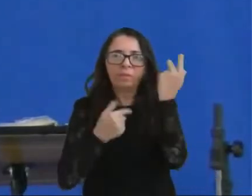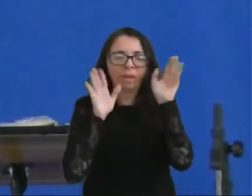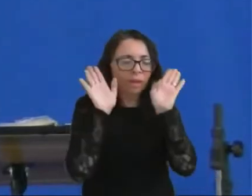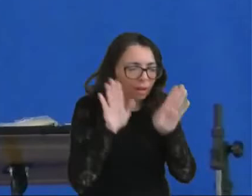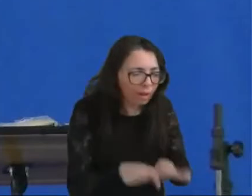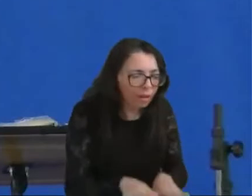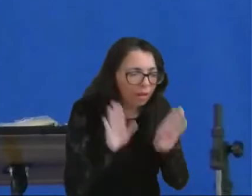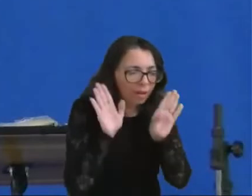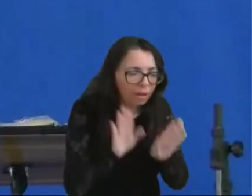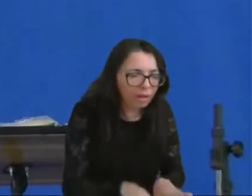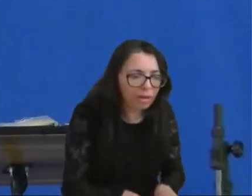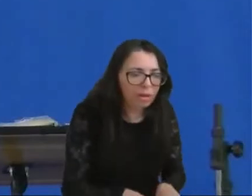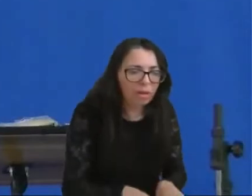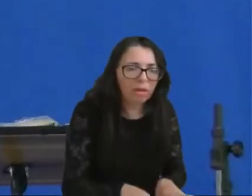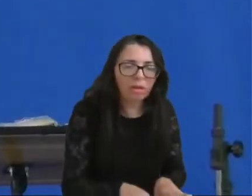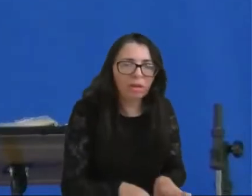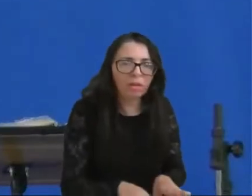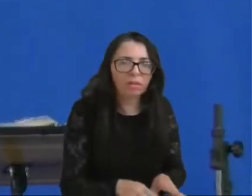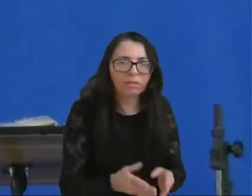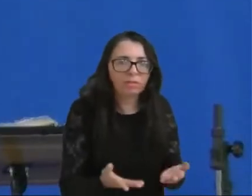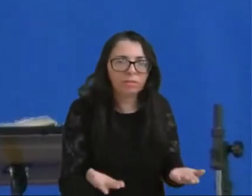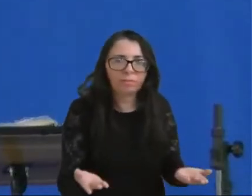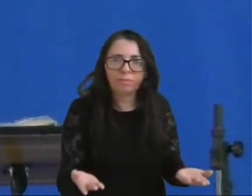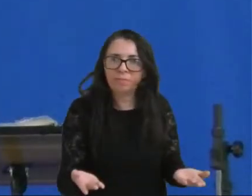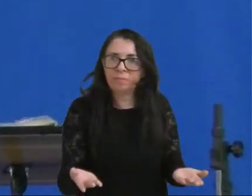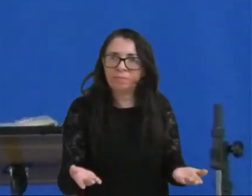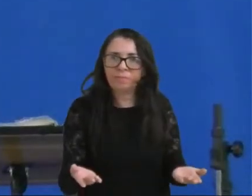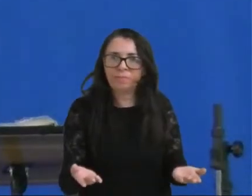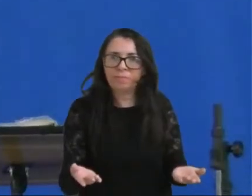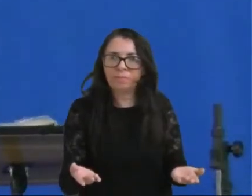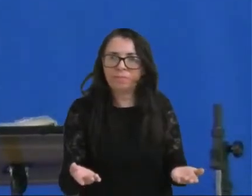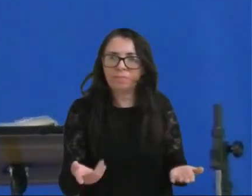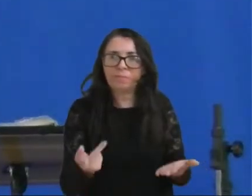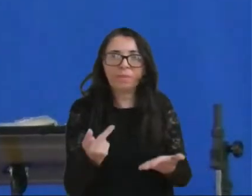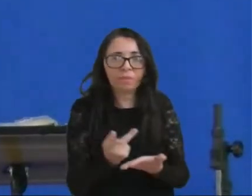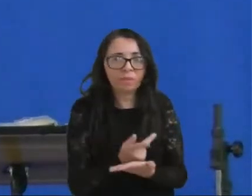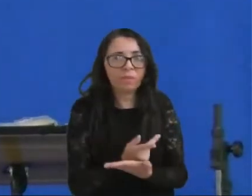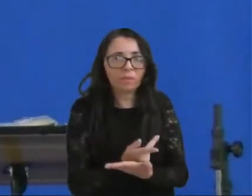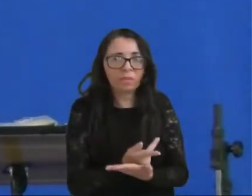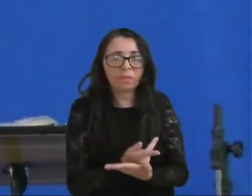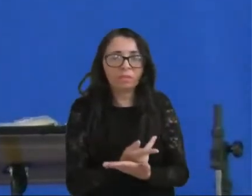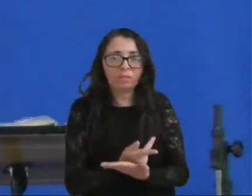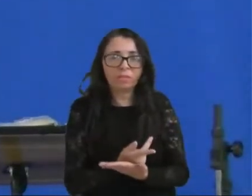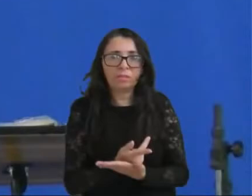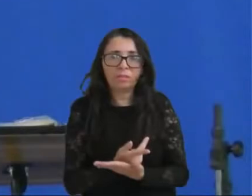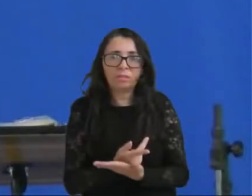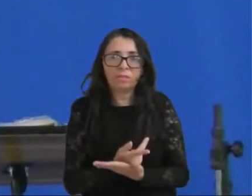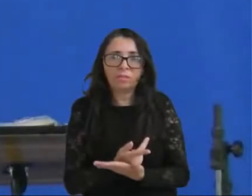com pregações, com mensagem que eles vão falar dentro da igreja. Tomem cuidado.